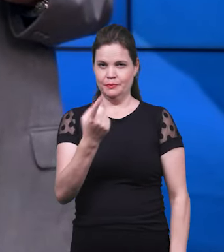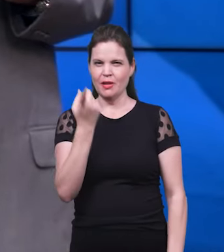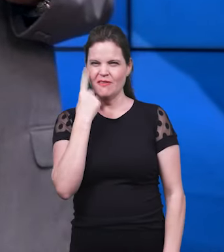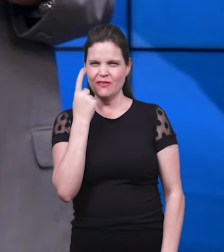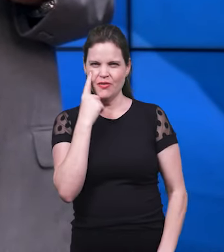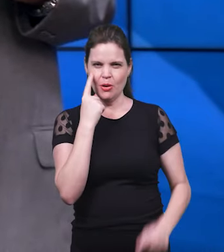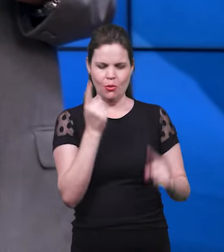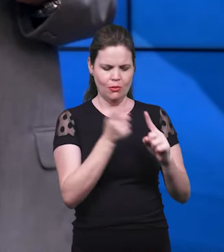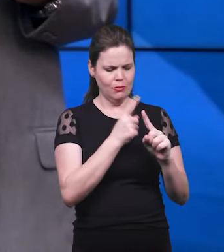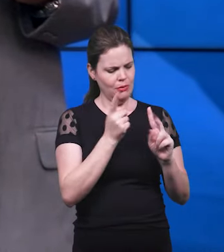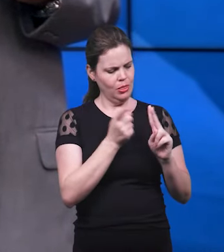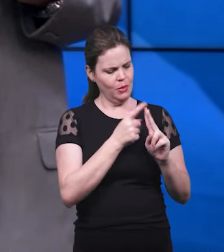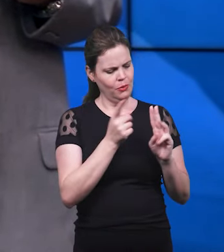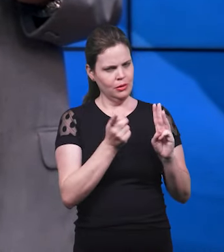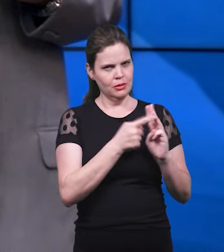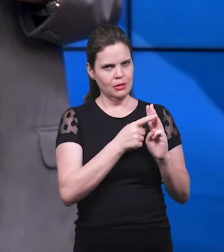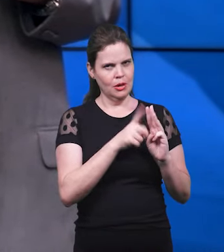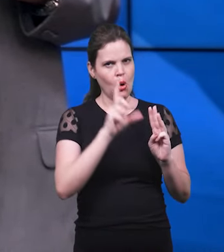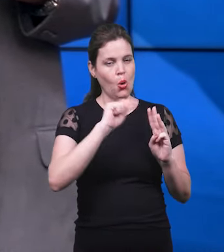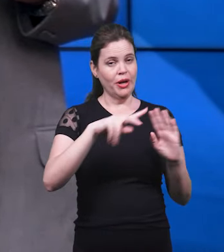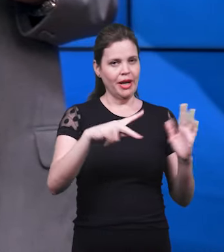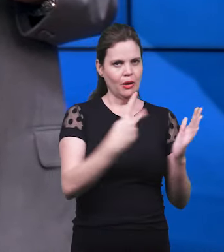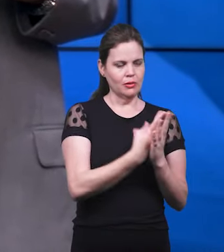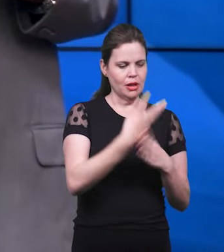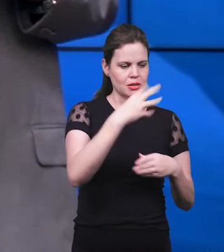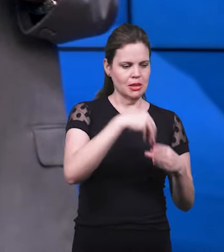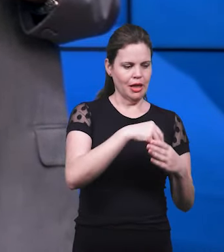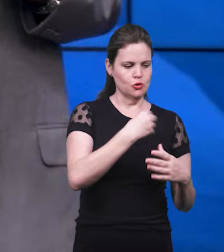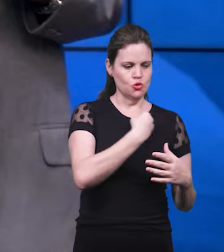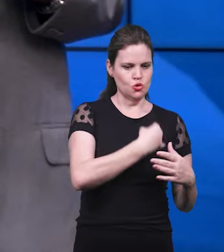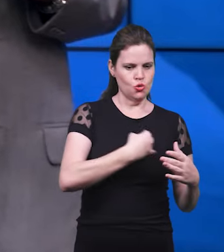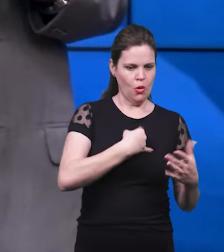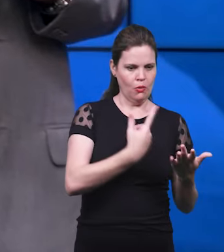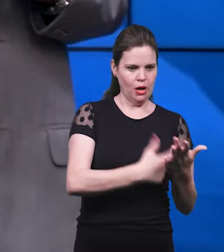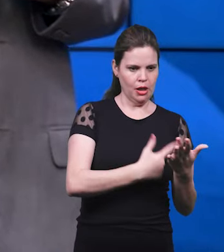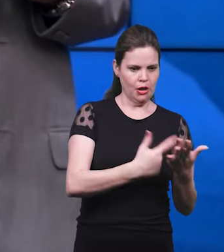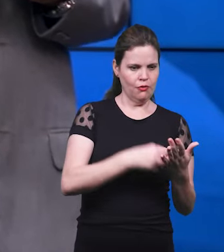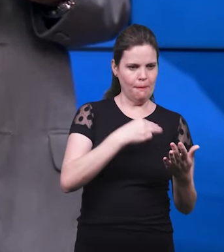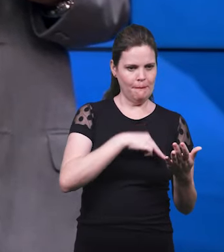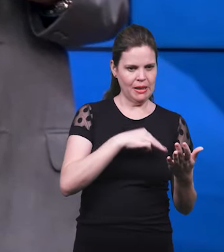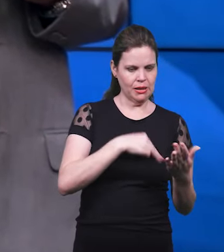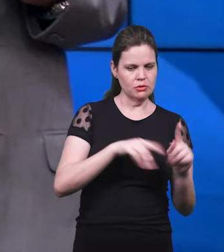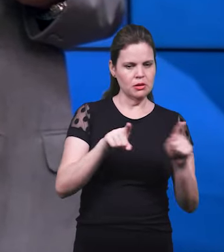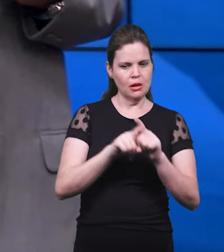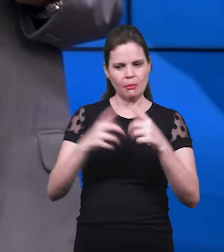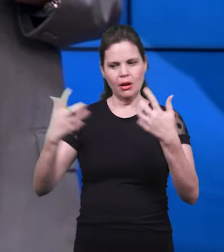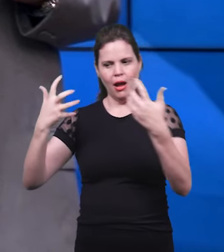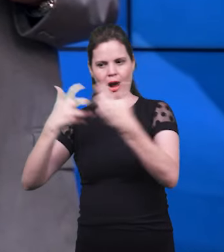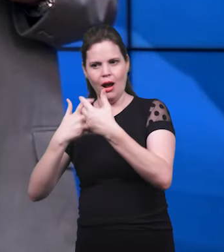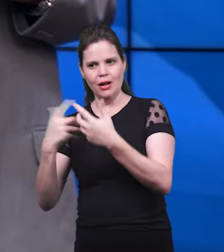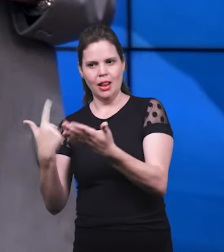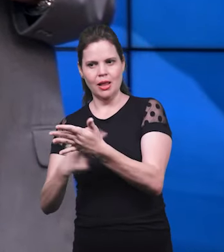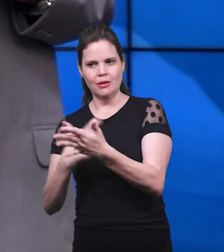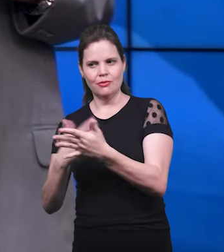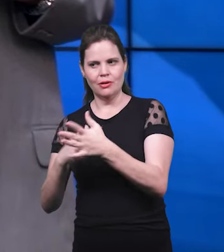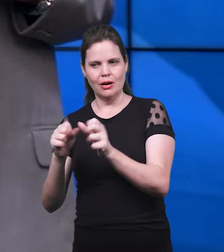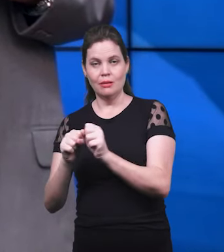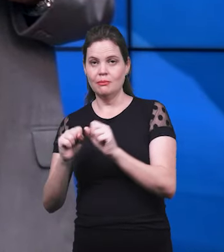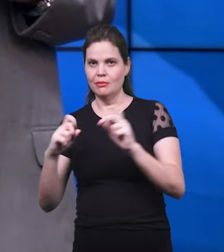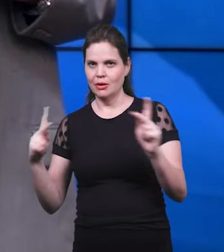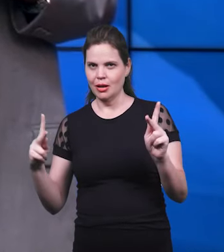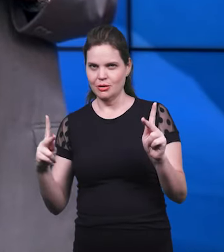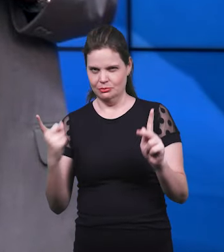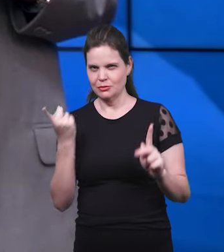perguntas, tudo que acontece com João no Evangelho de João e acontece com ele mesmo no Evangelho de Mateus, está